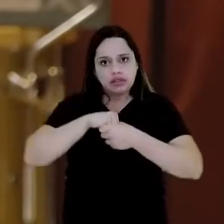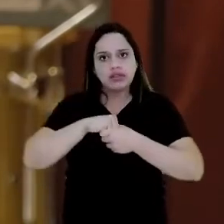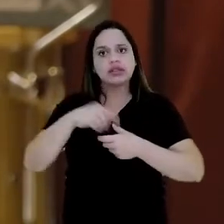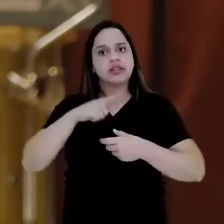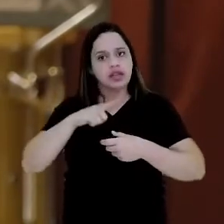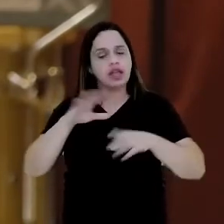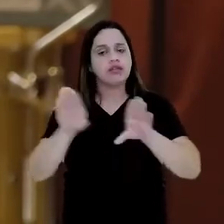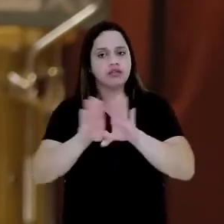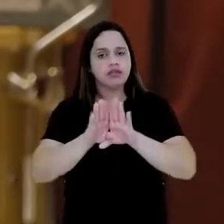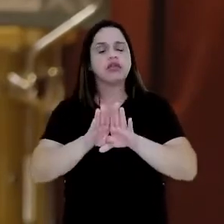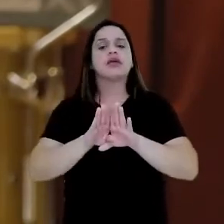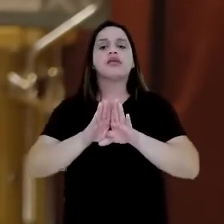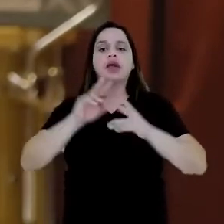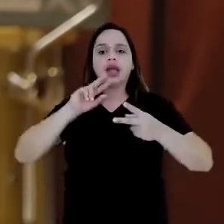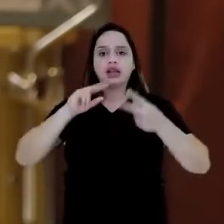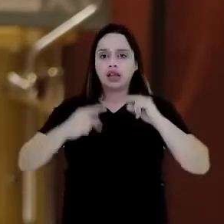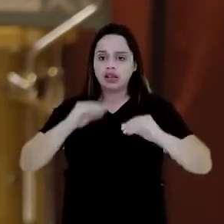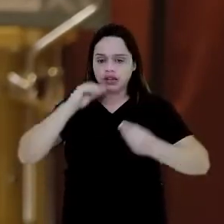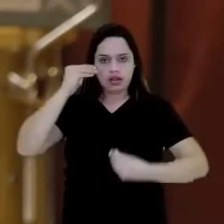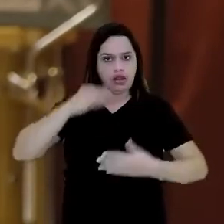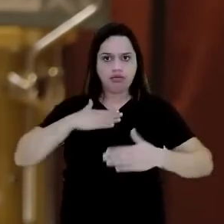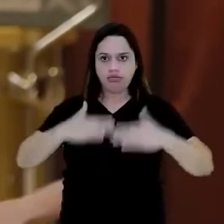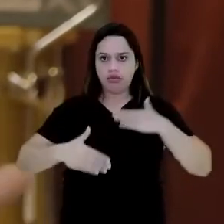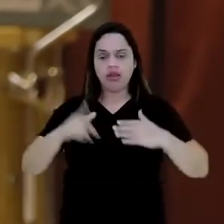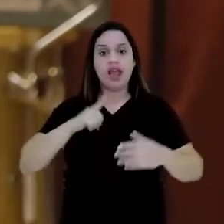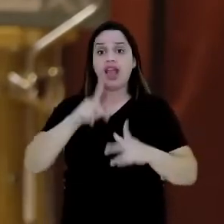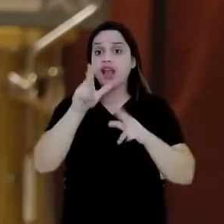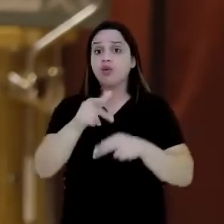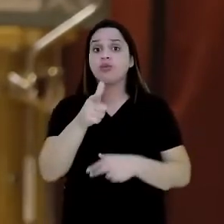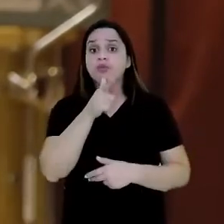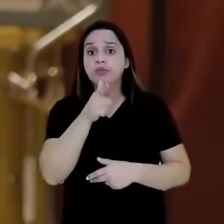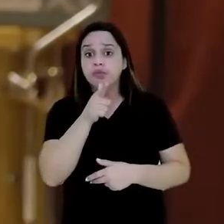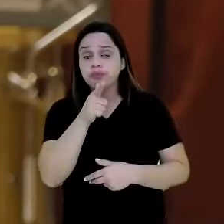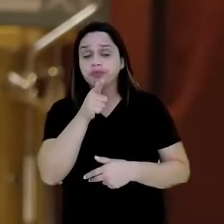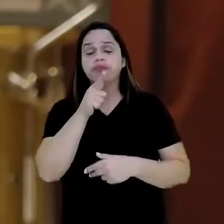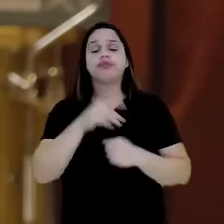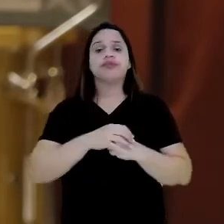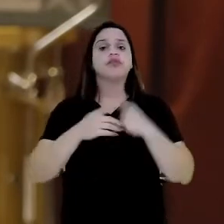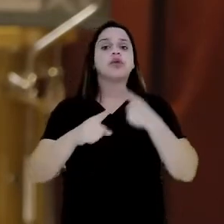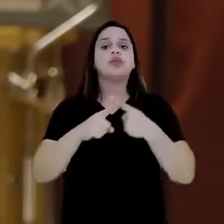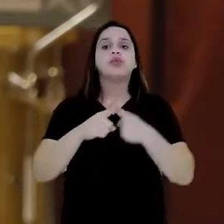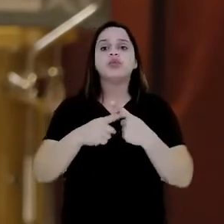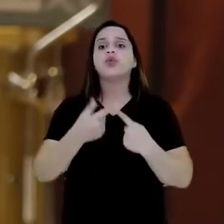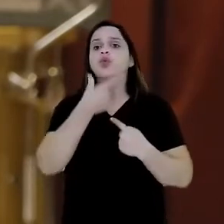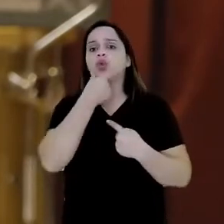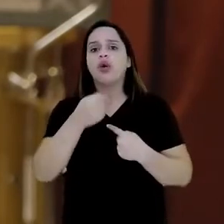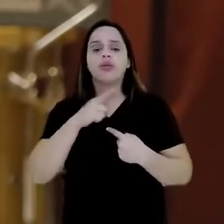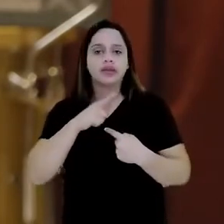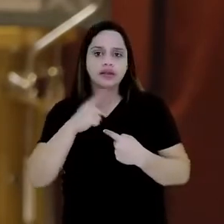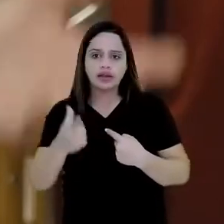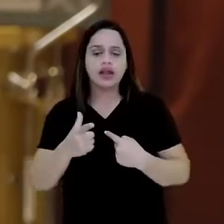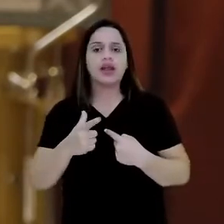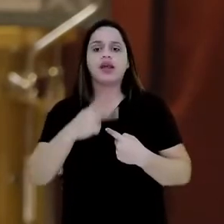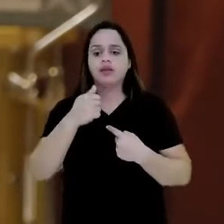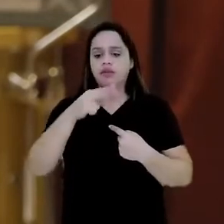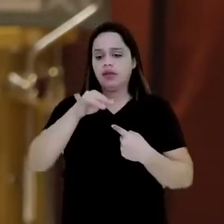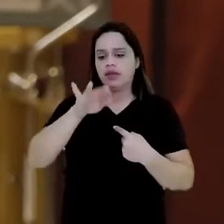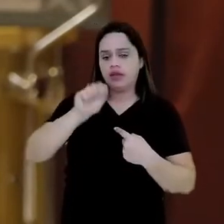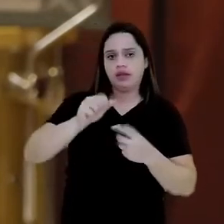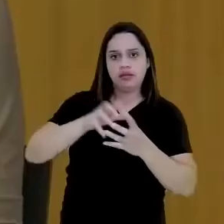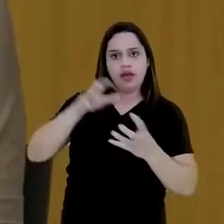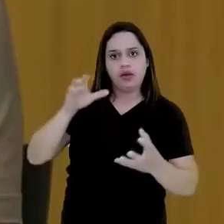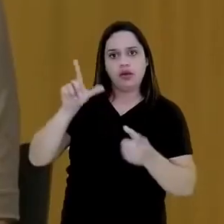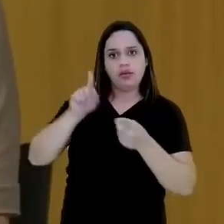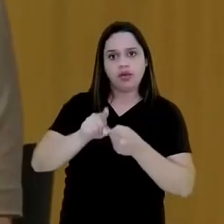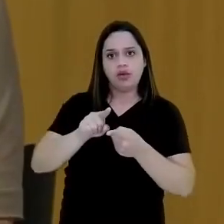algumas coisas que que influenciam Mas tem uma uma questão de Neve igual pênis cara porque o um homem que o pênis maior um homem